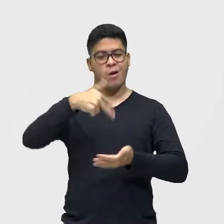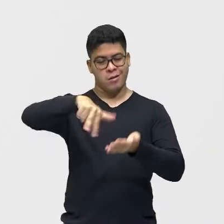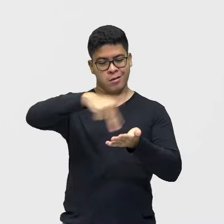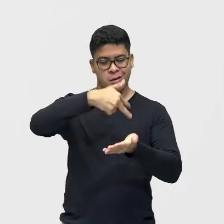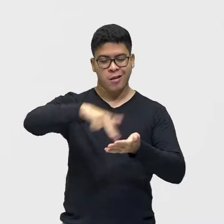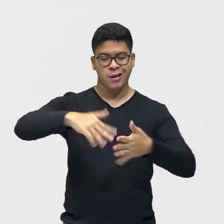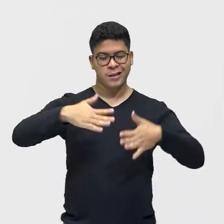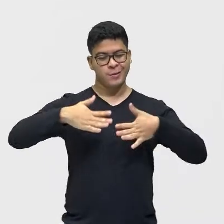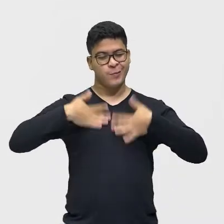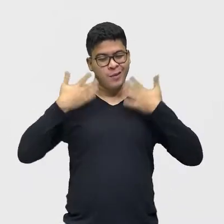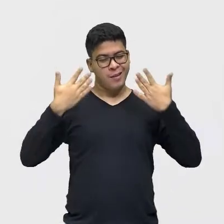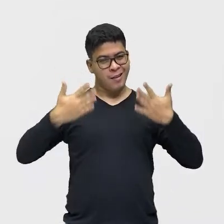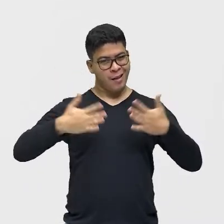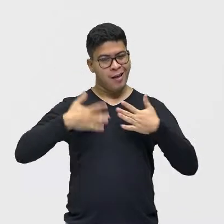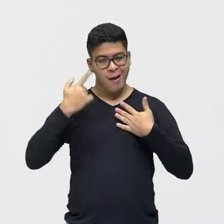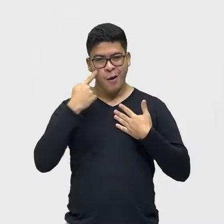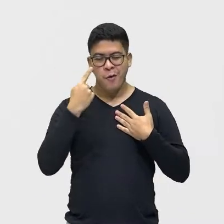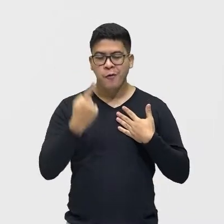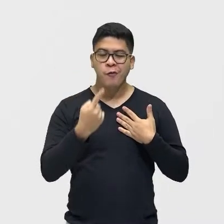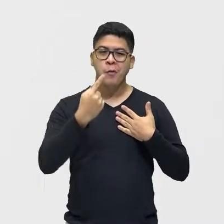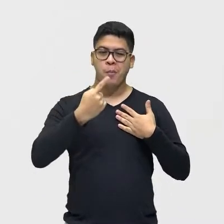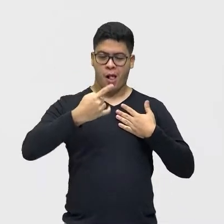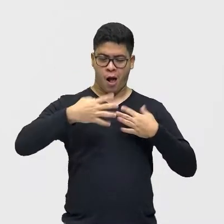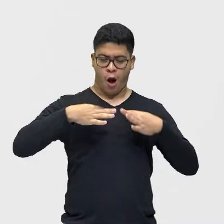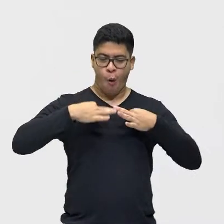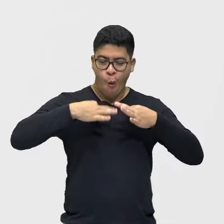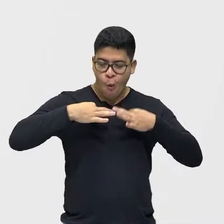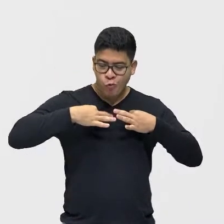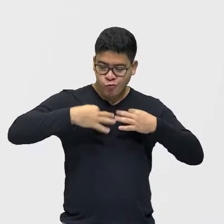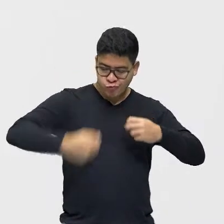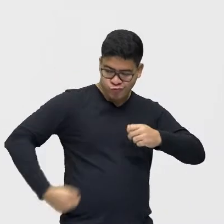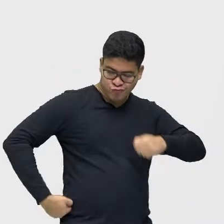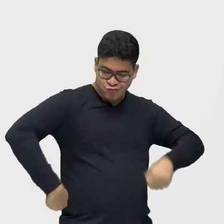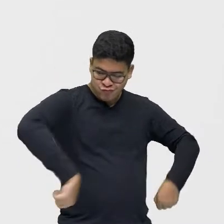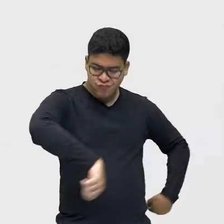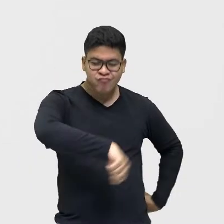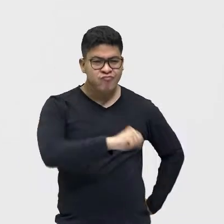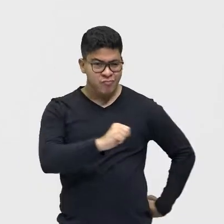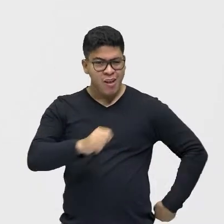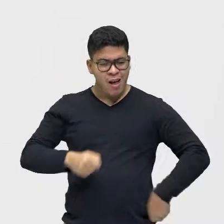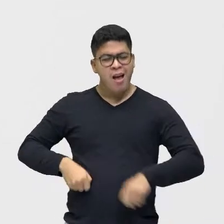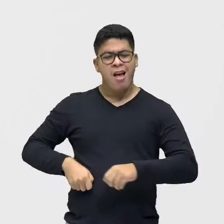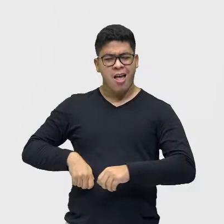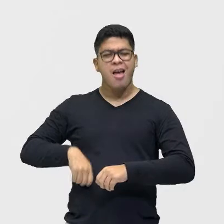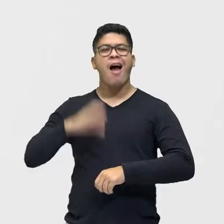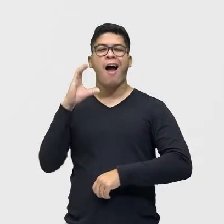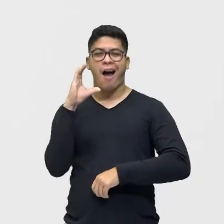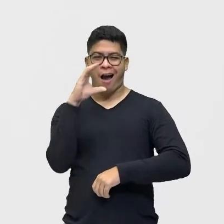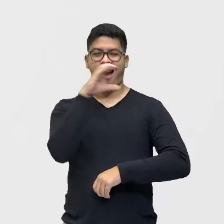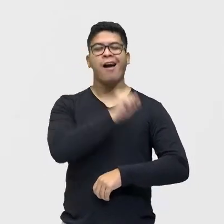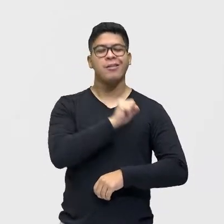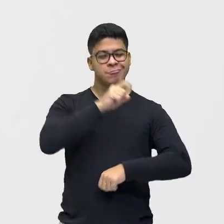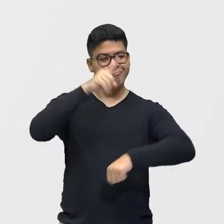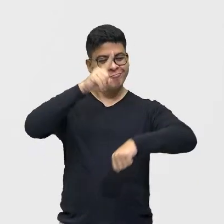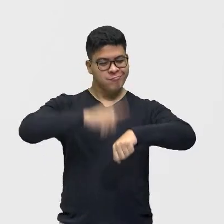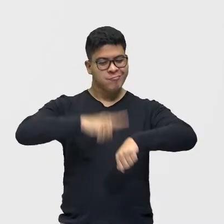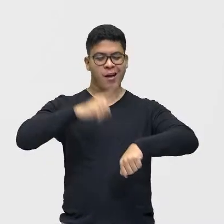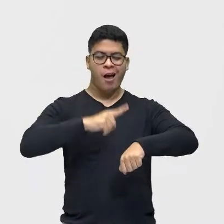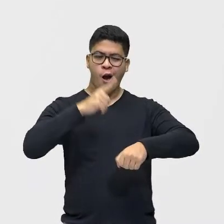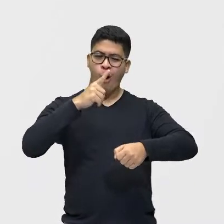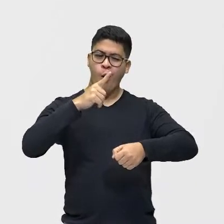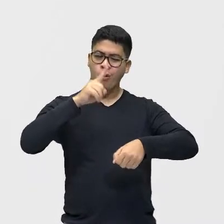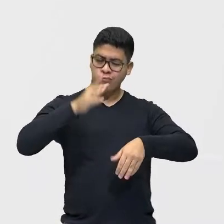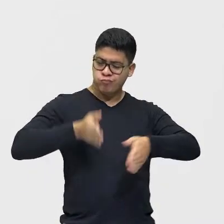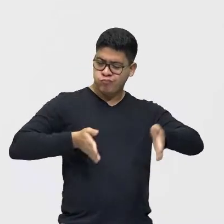consegue observar pela vestimenta desses dançarinos. É bem agitada, com os passos marcados, com